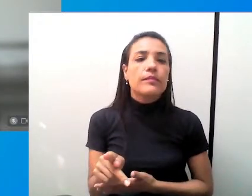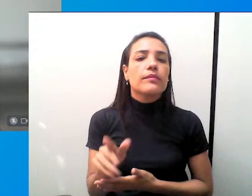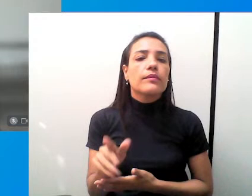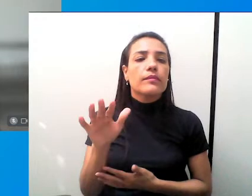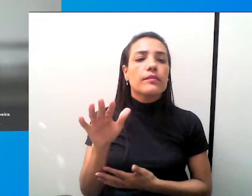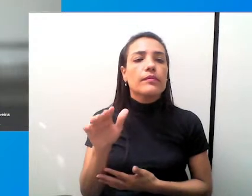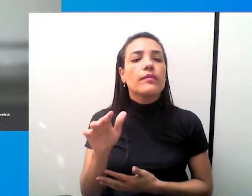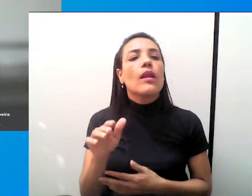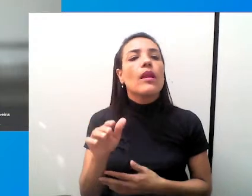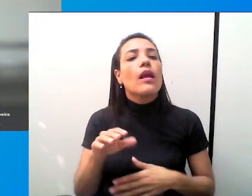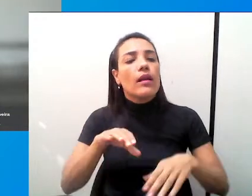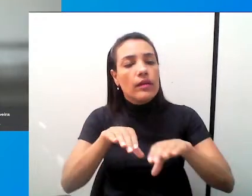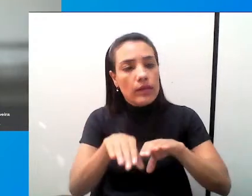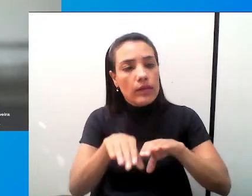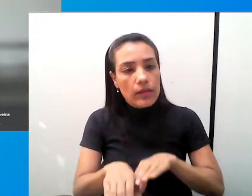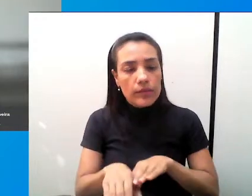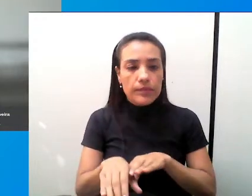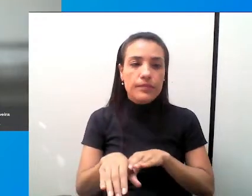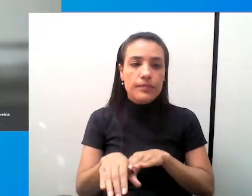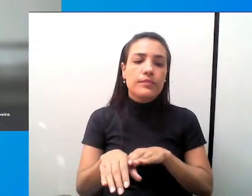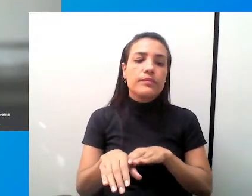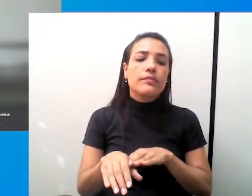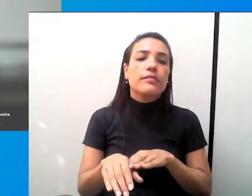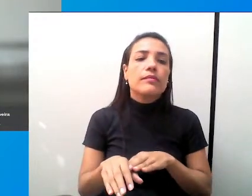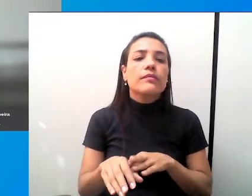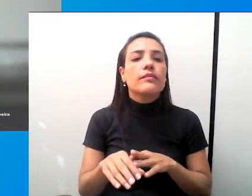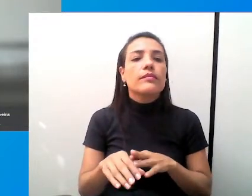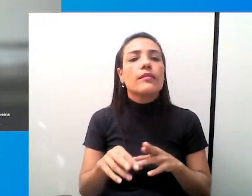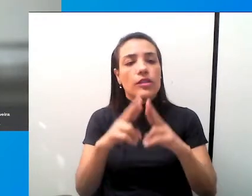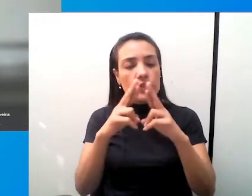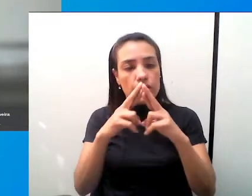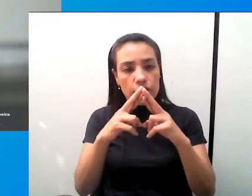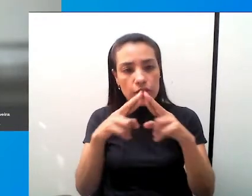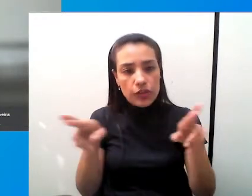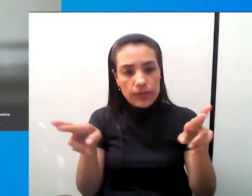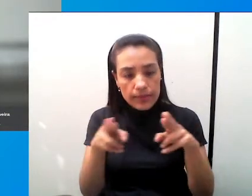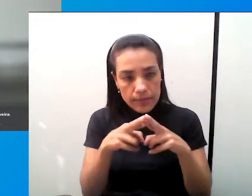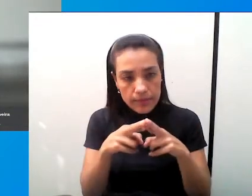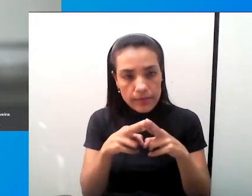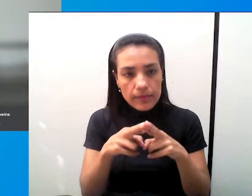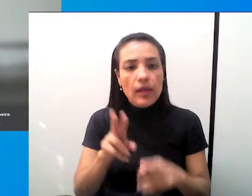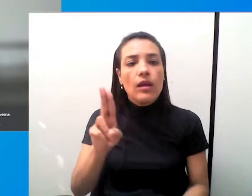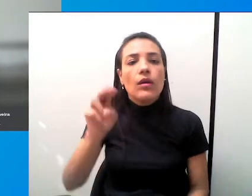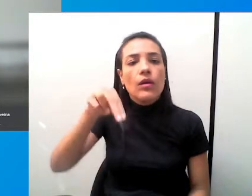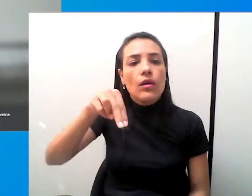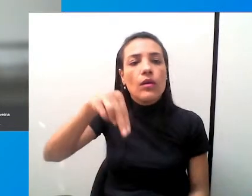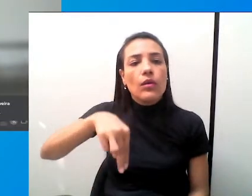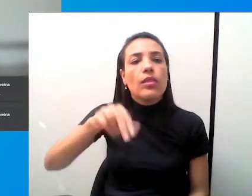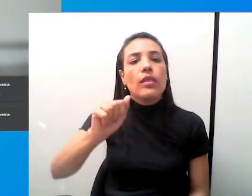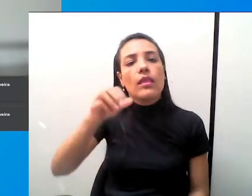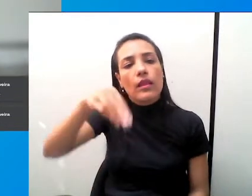tecnologia em processamento de dados pela Universidade da Amazônia, UNAMA, Ele é mestre em